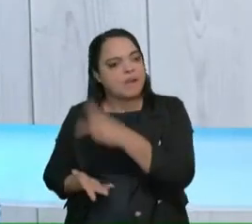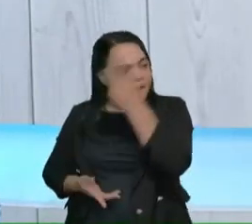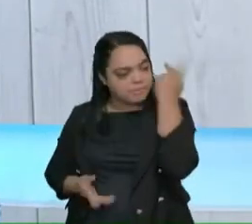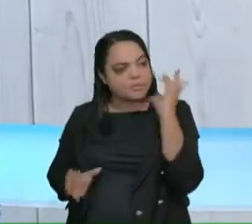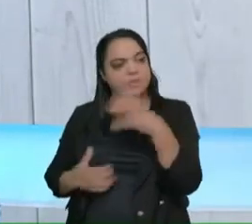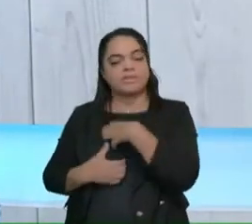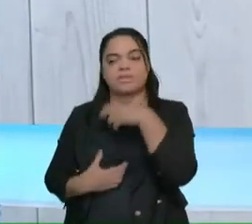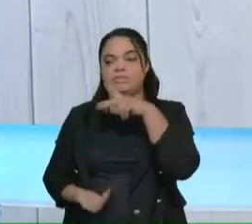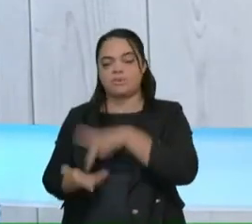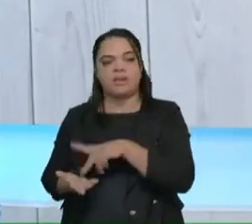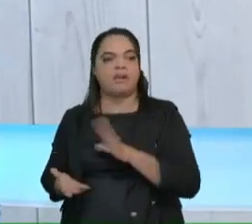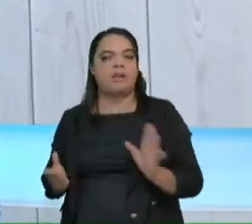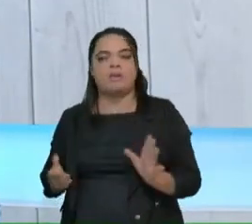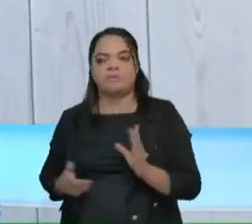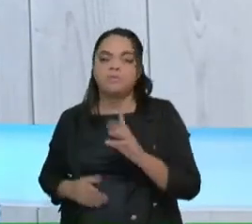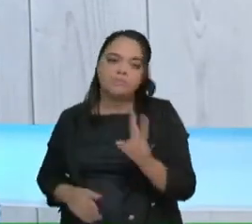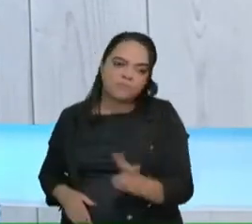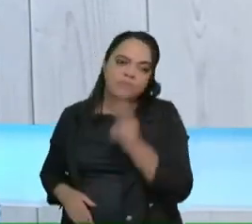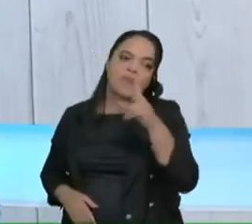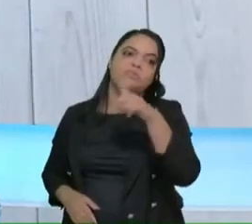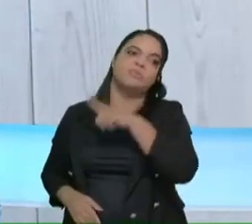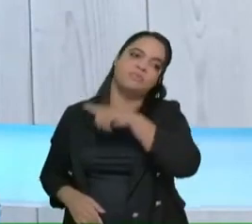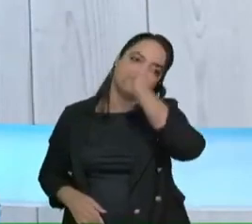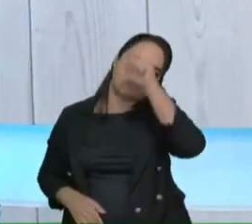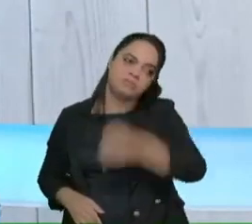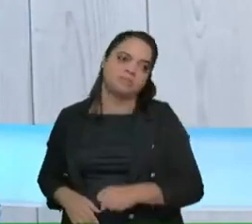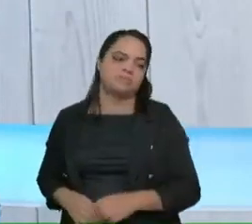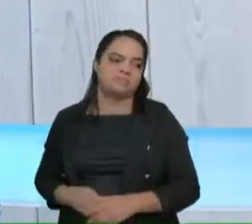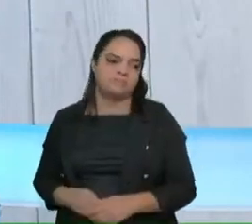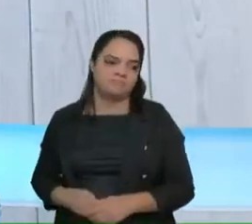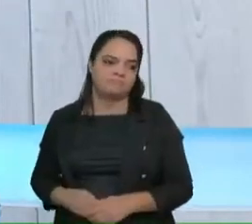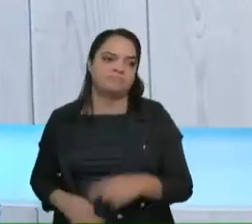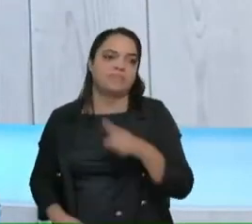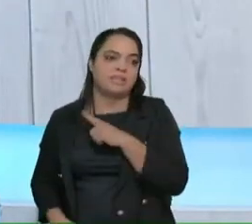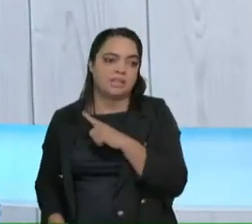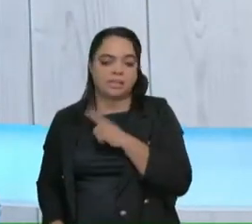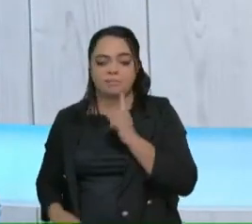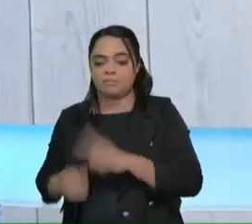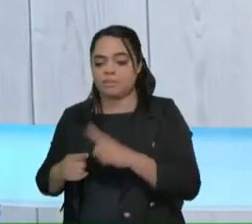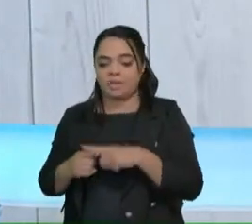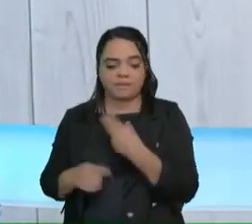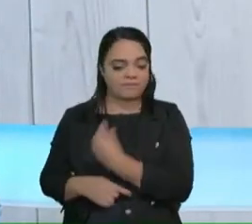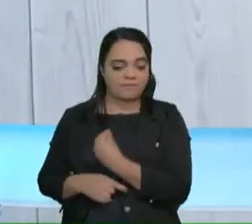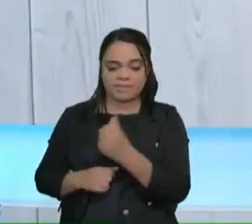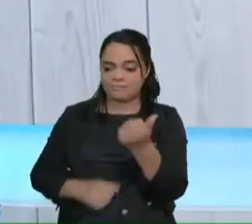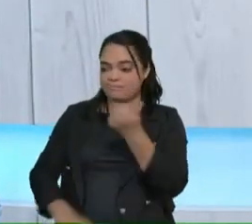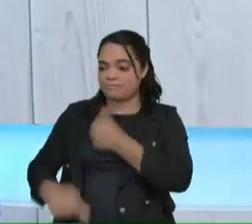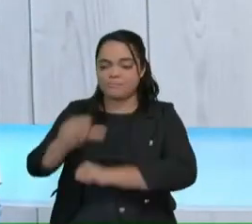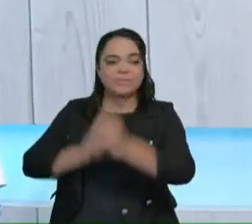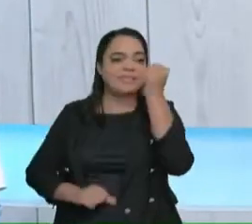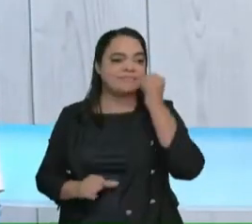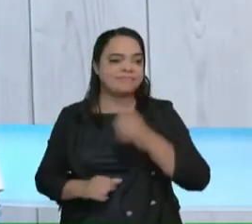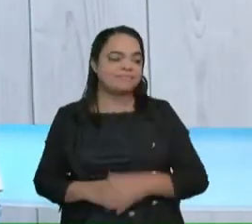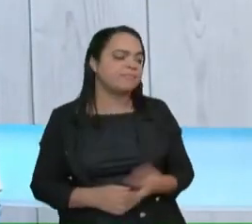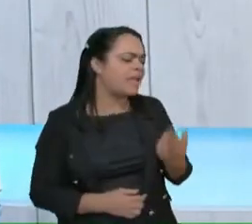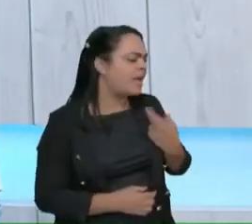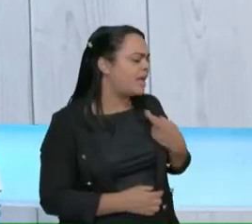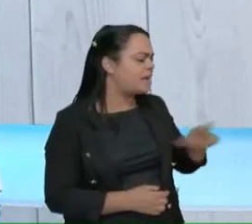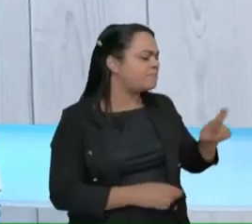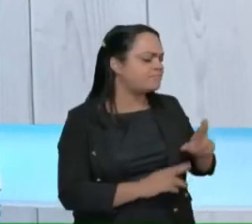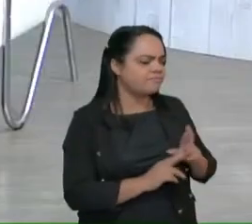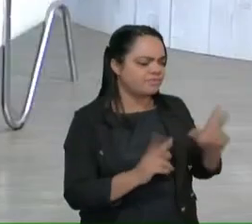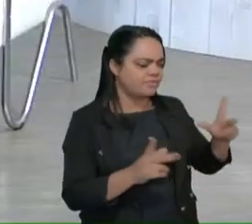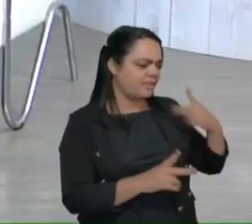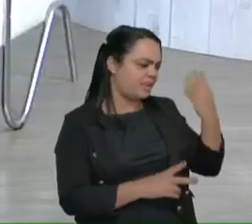real concreta Então ela tem valor sim tem uma existência real porque modifica a vida da pessoa religião é diferente